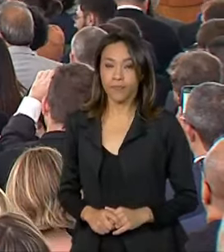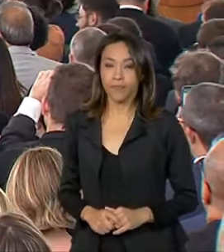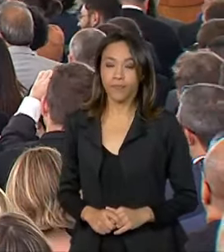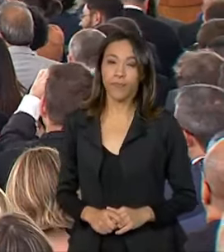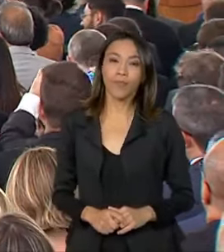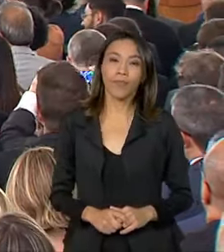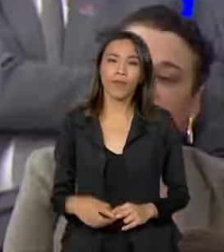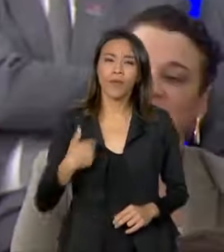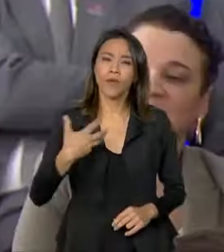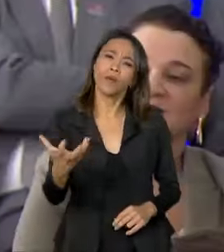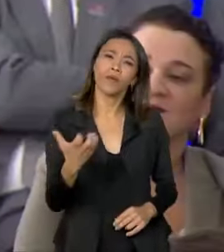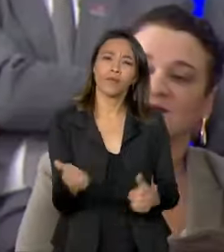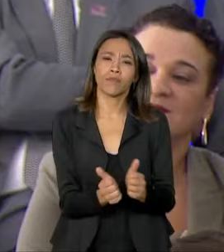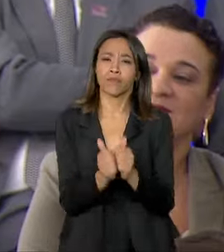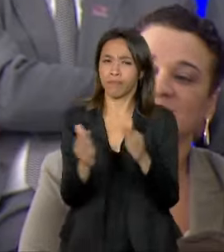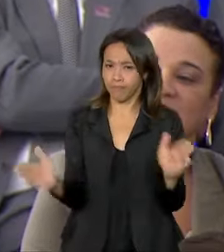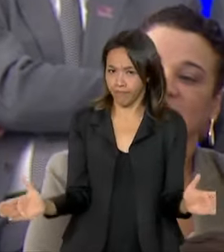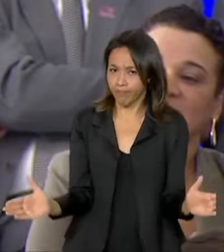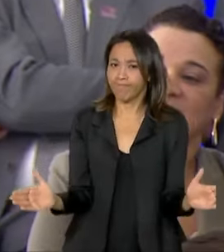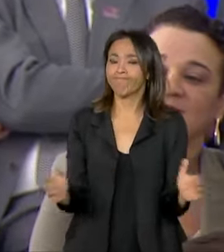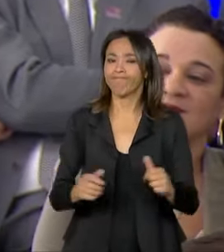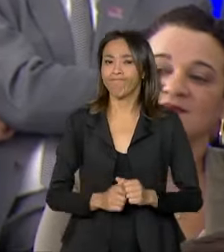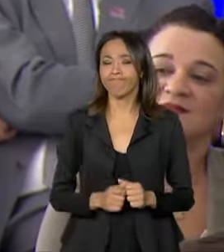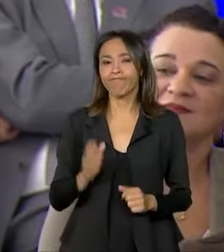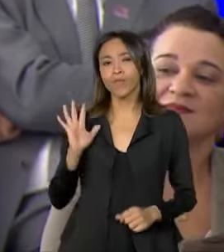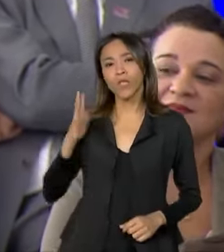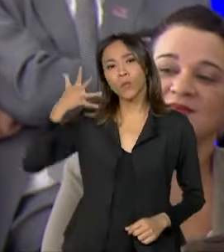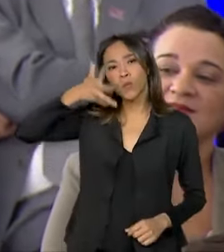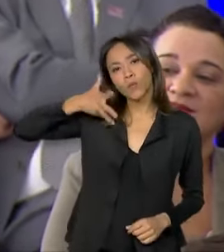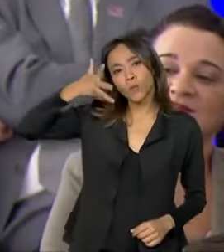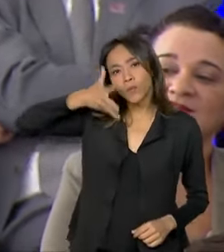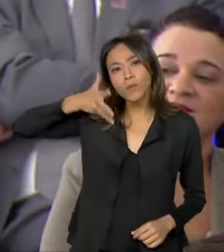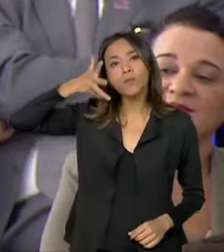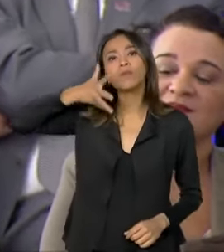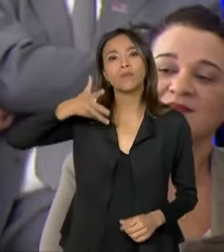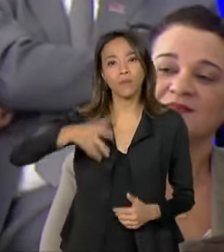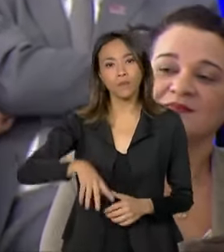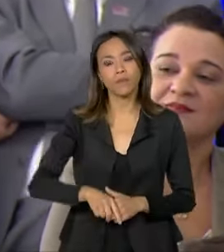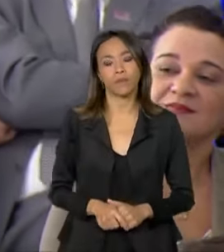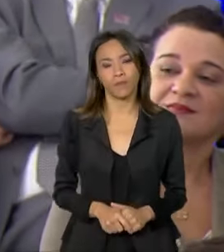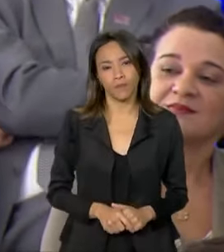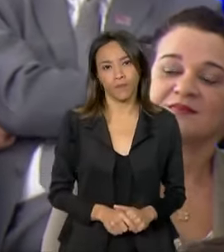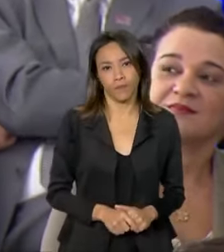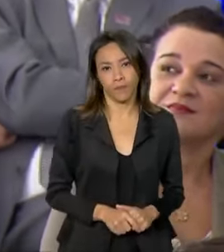eu quero começar a minha fala